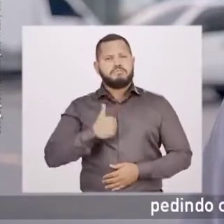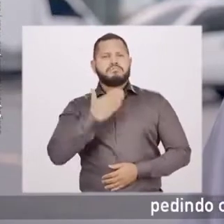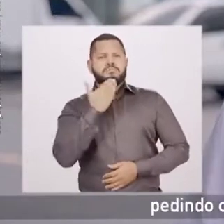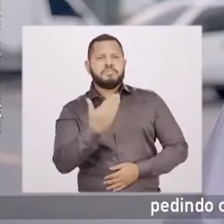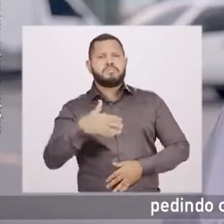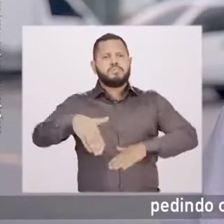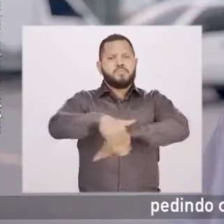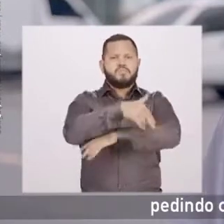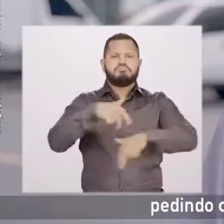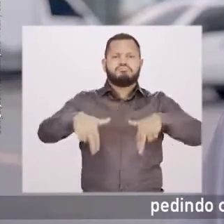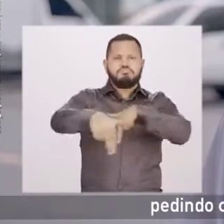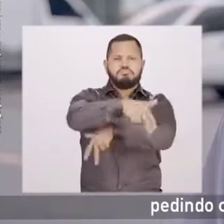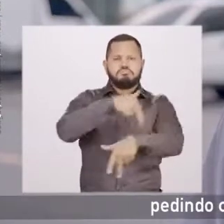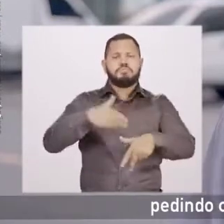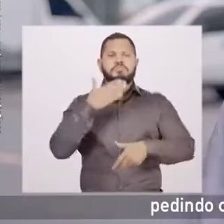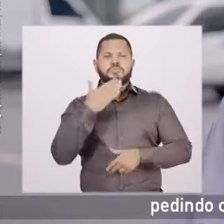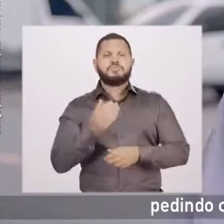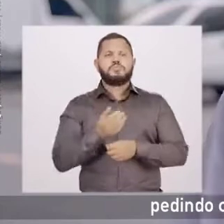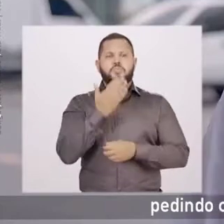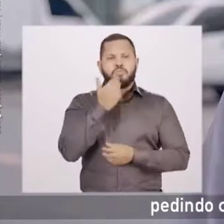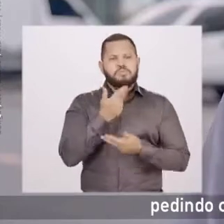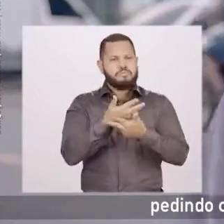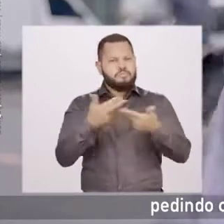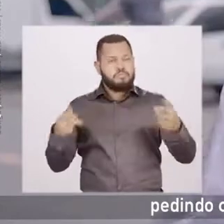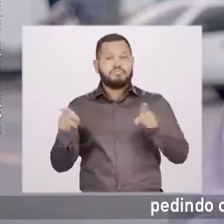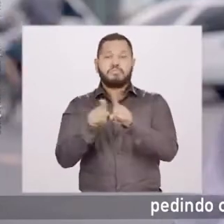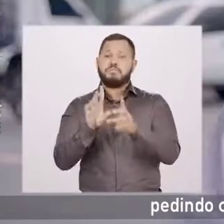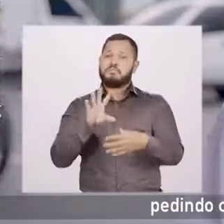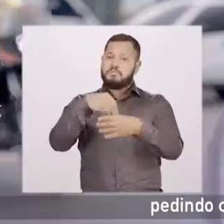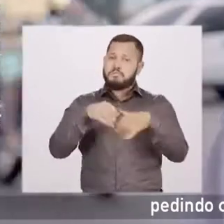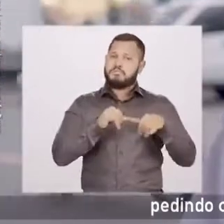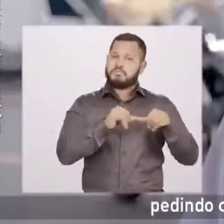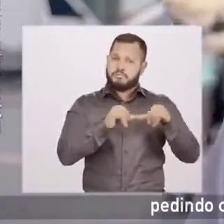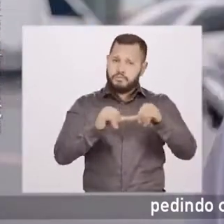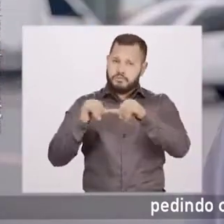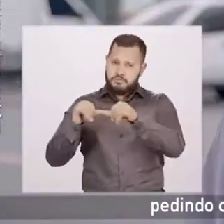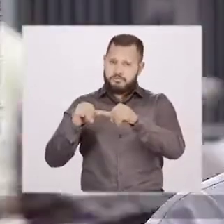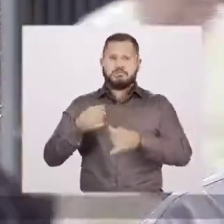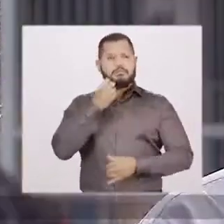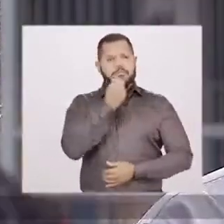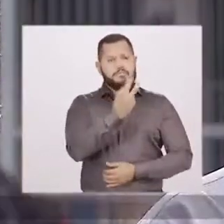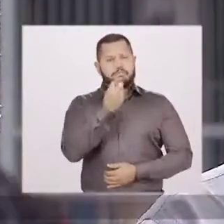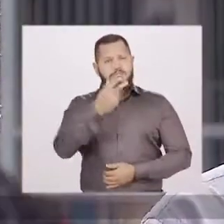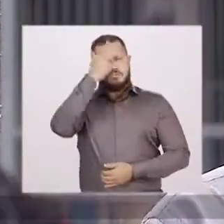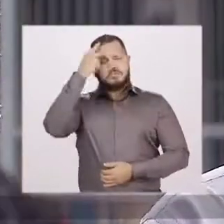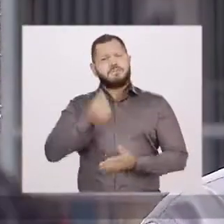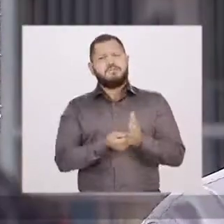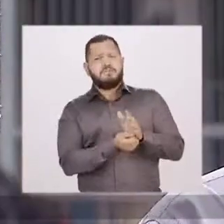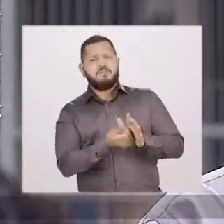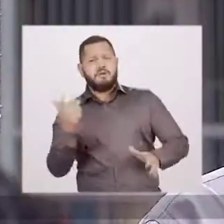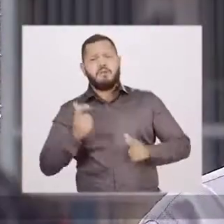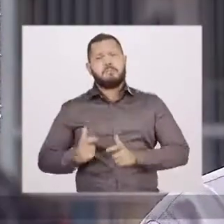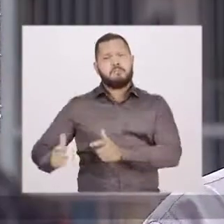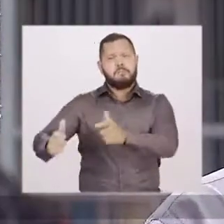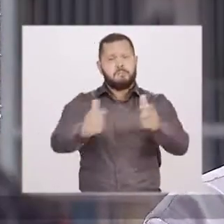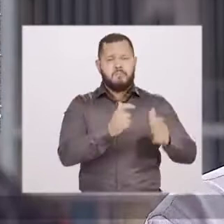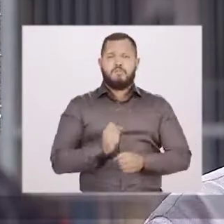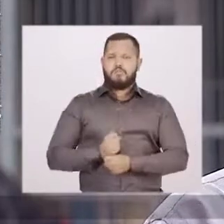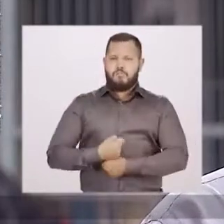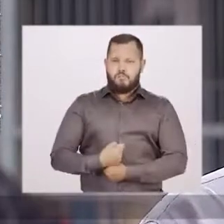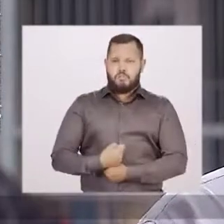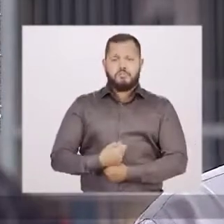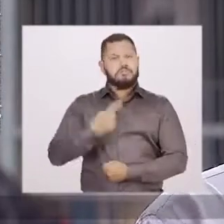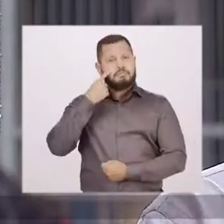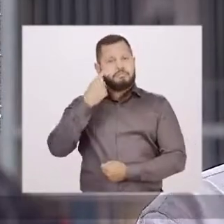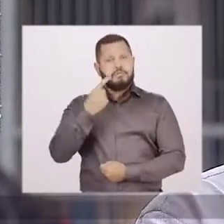pequenas pedindo comida nas ruas, no trânsito e até dentro dos supermercados. Tem muita gente passando fome nos